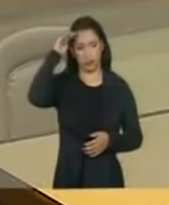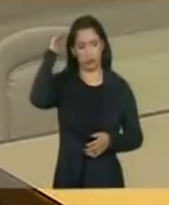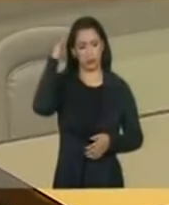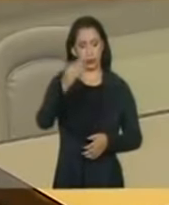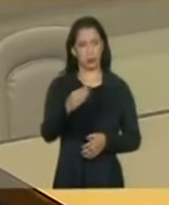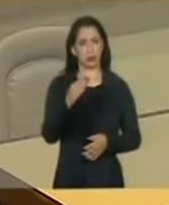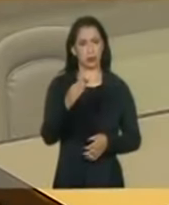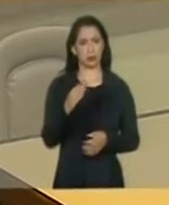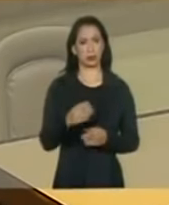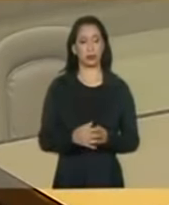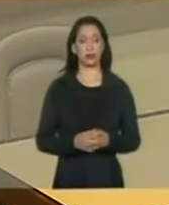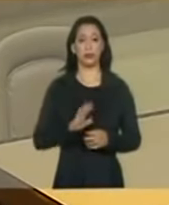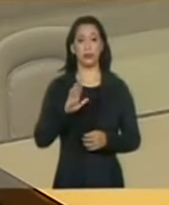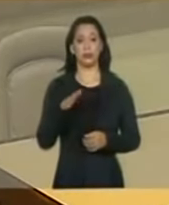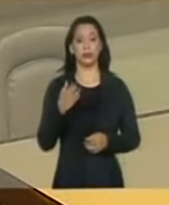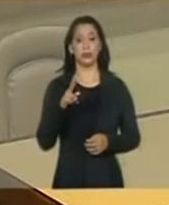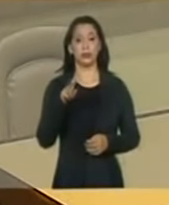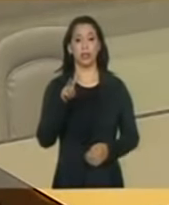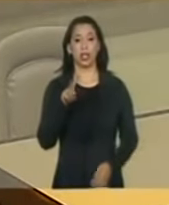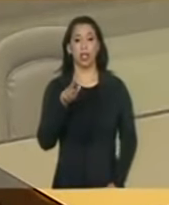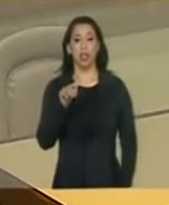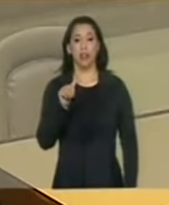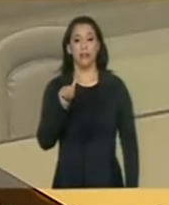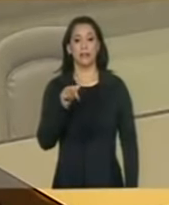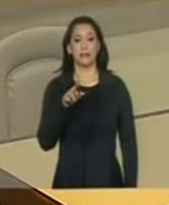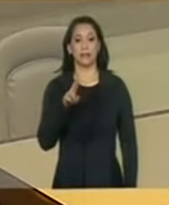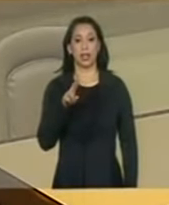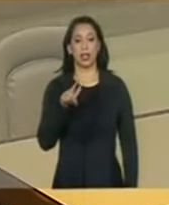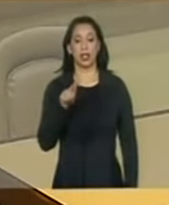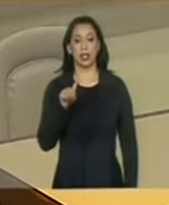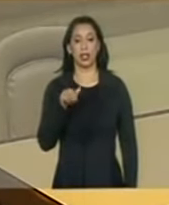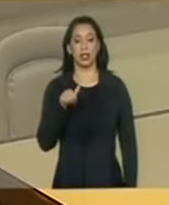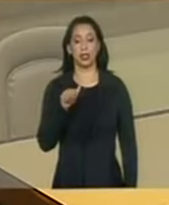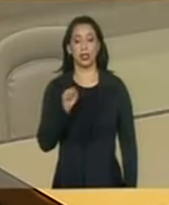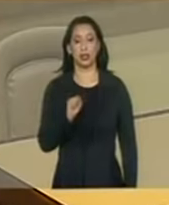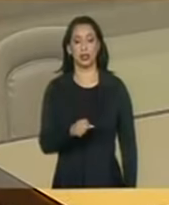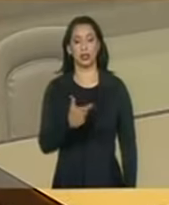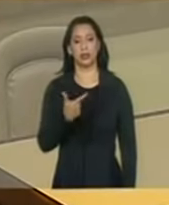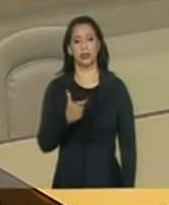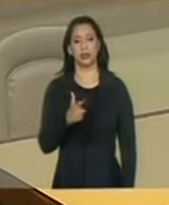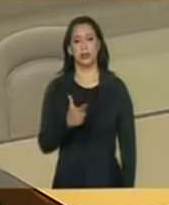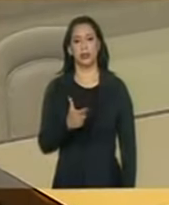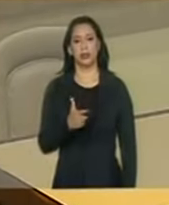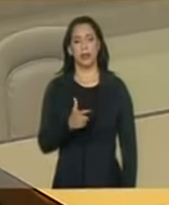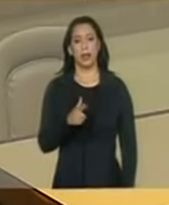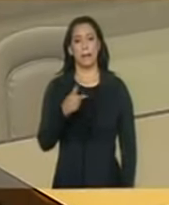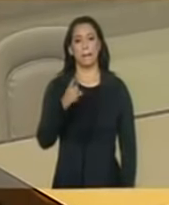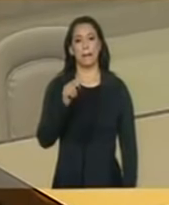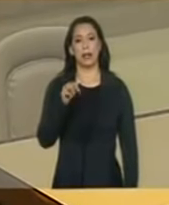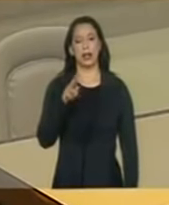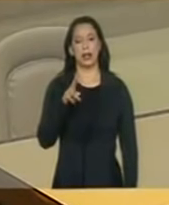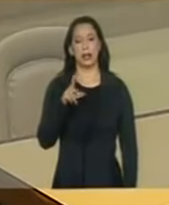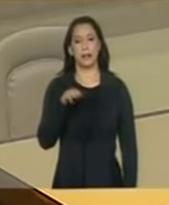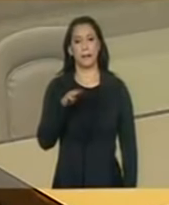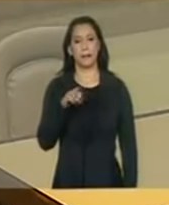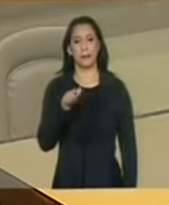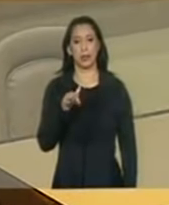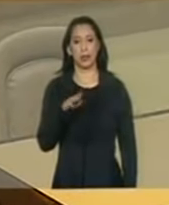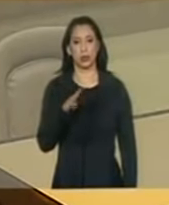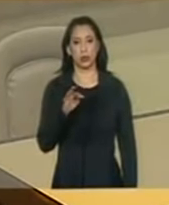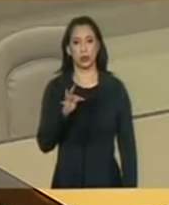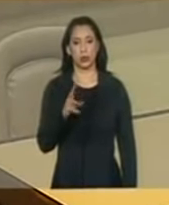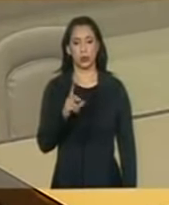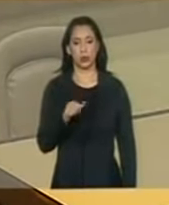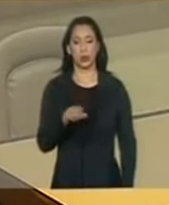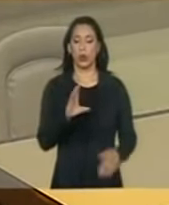novo quando vargas mediante decreto lei não havia parlamento edita o dirigente código do processo penal